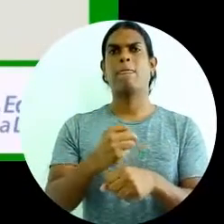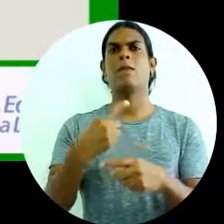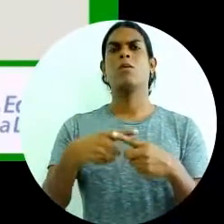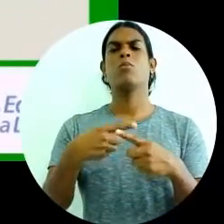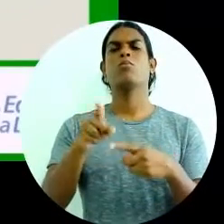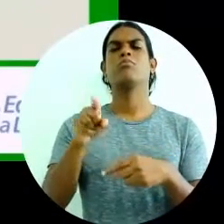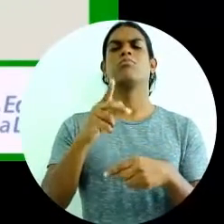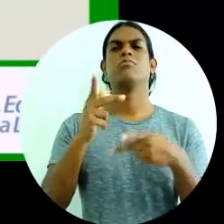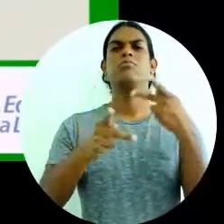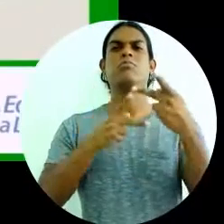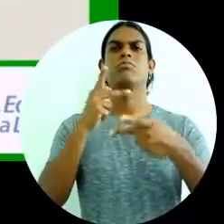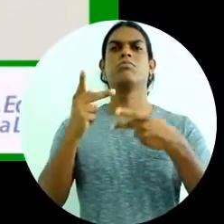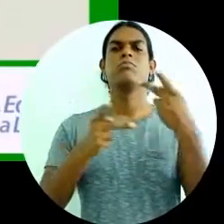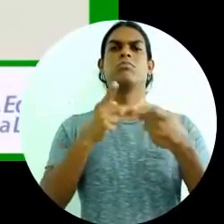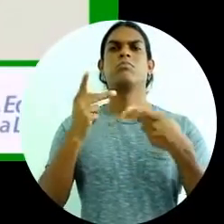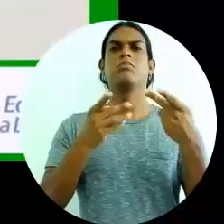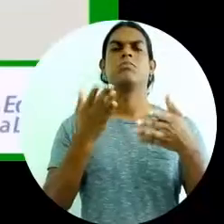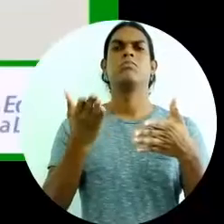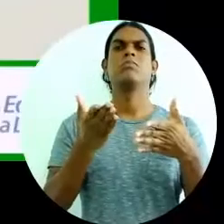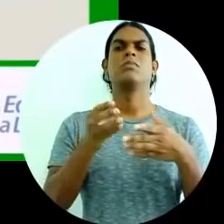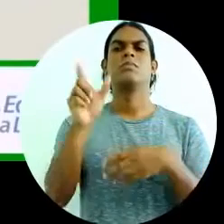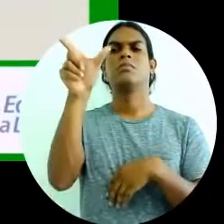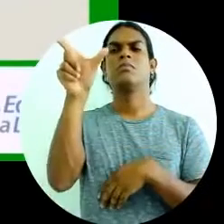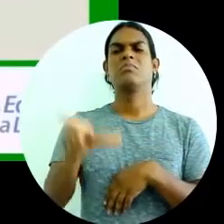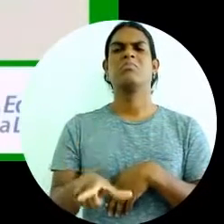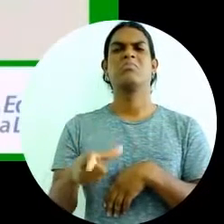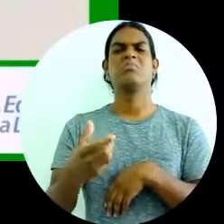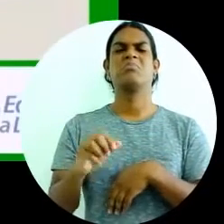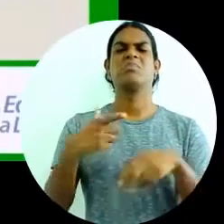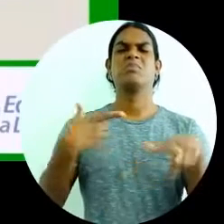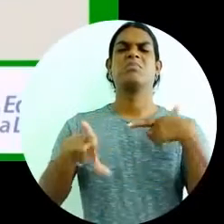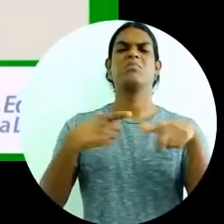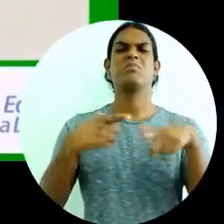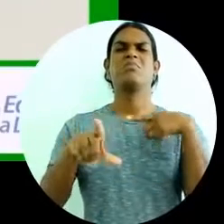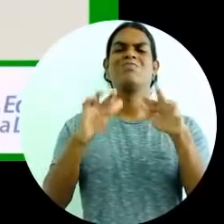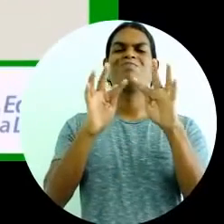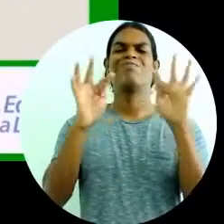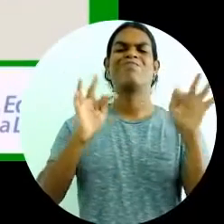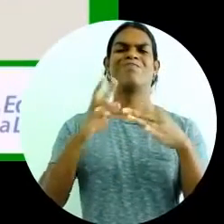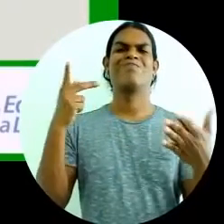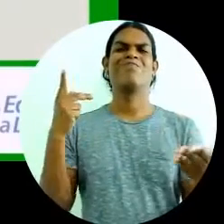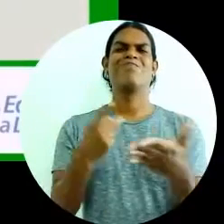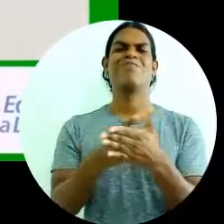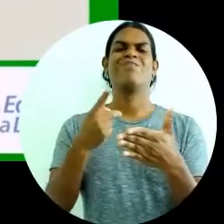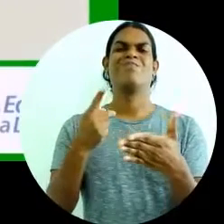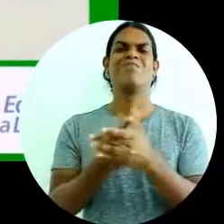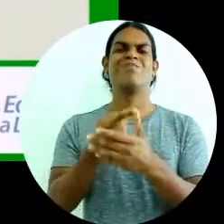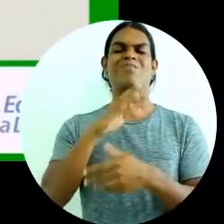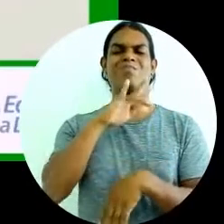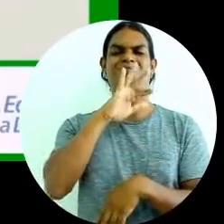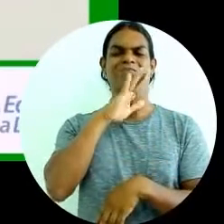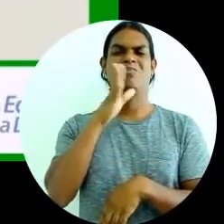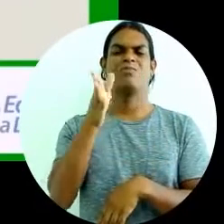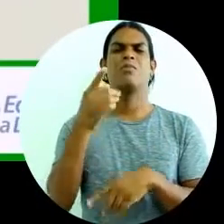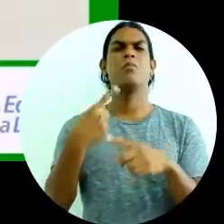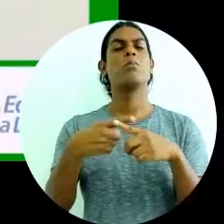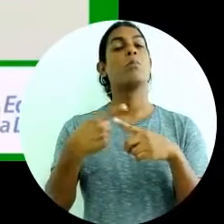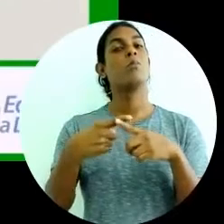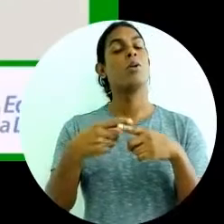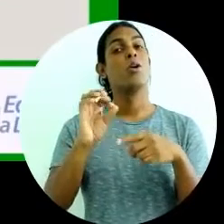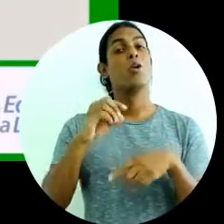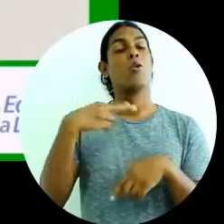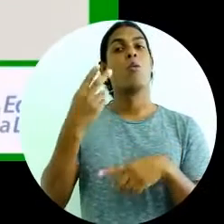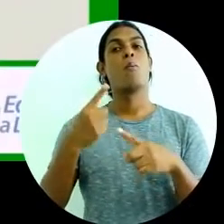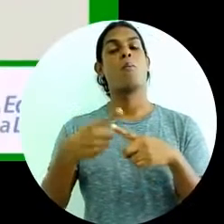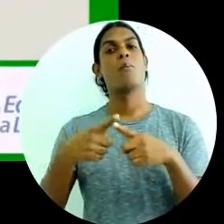daquele colaborador foi insatisfatório? Ou por que foi satisfatório? Ou ainda, por que foi mais do